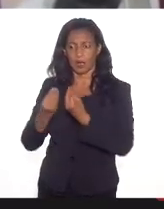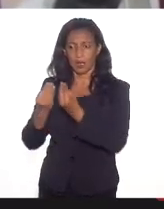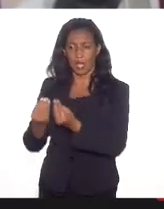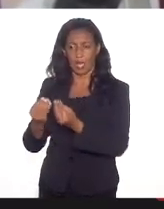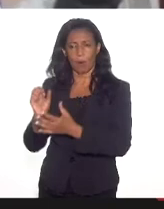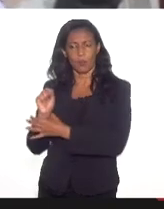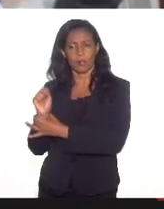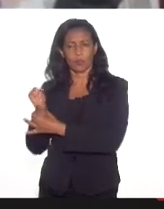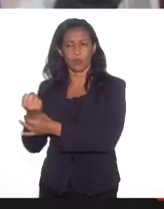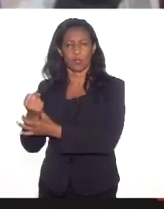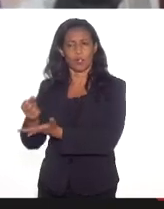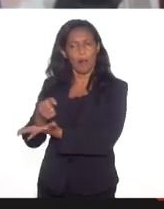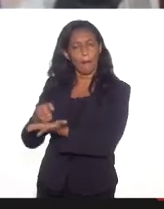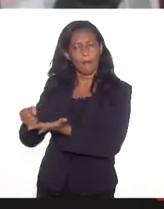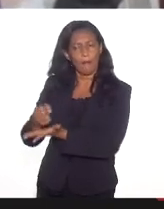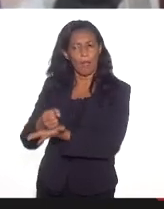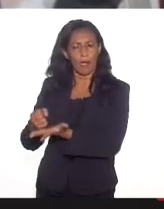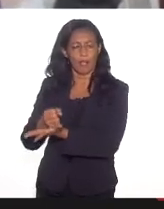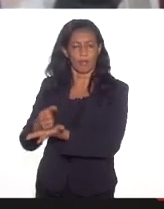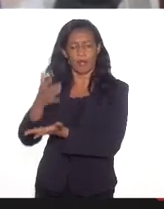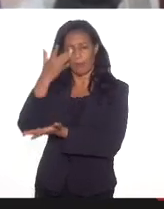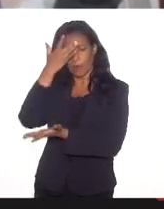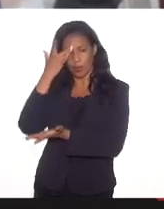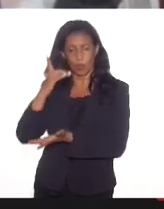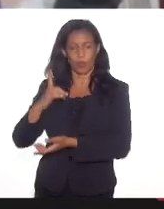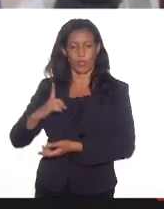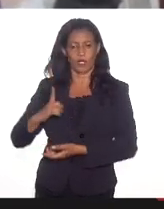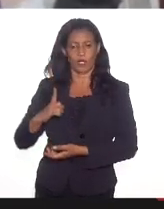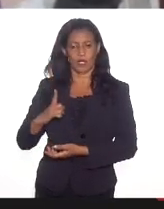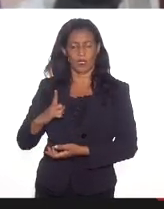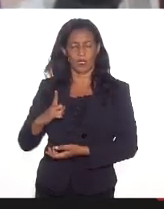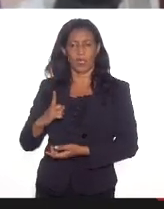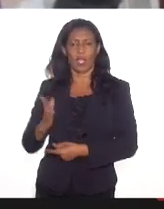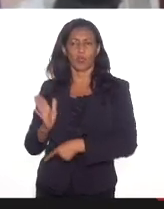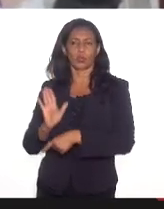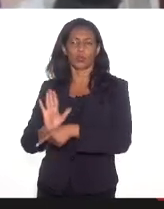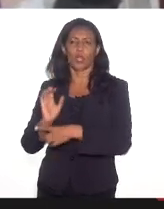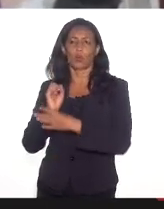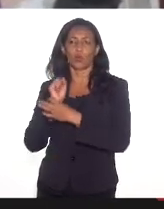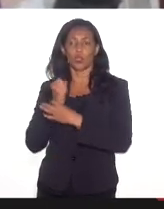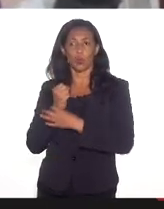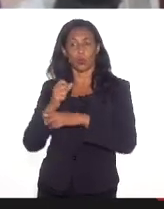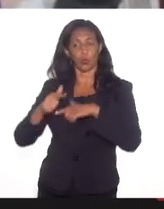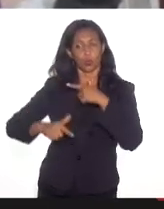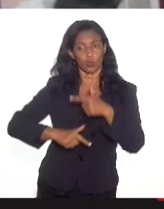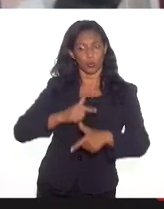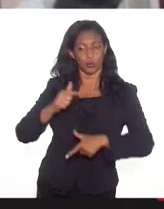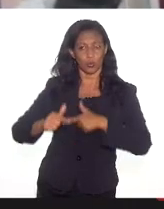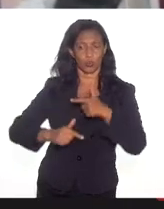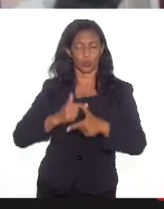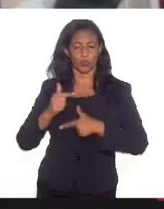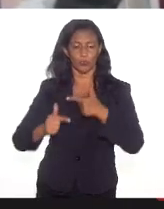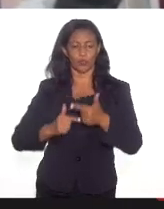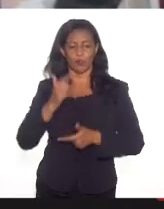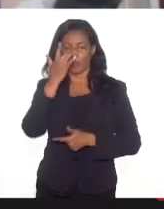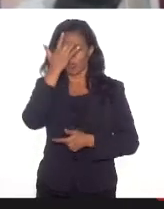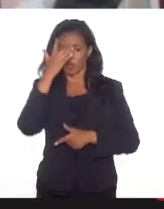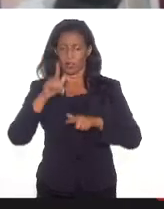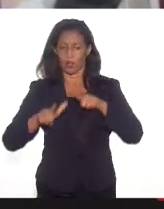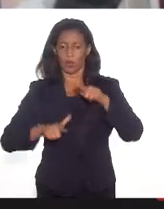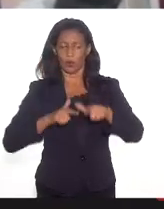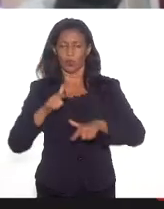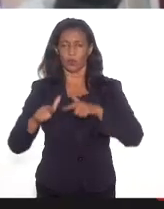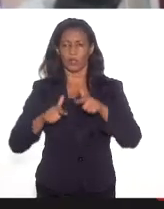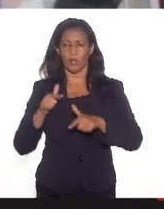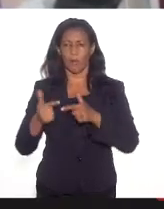precisam eliminando o estigma do seguro desemprego facilitaria a mudança de um trabalho para